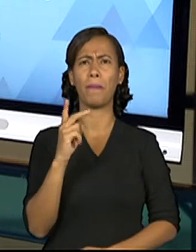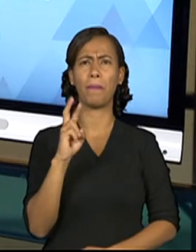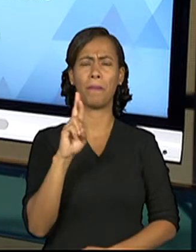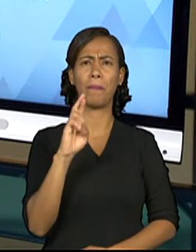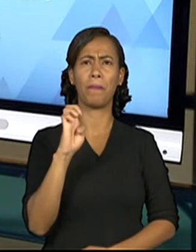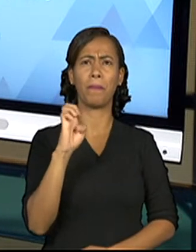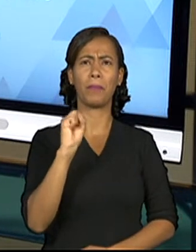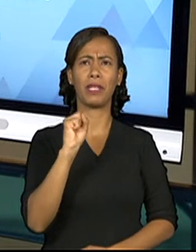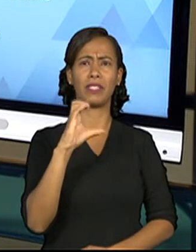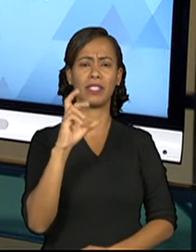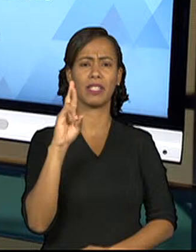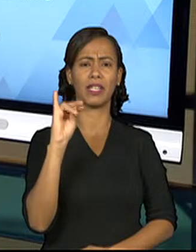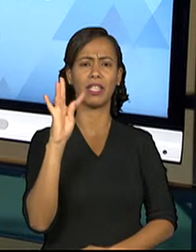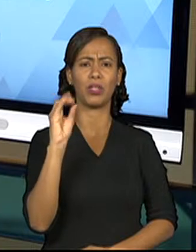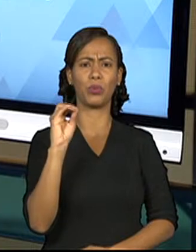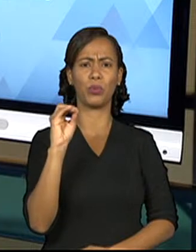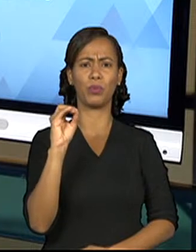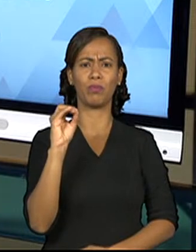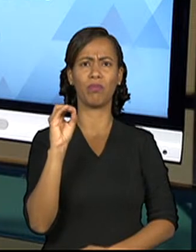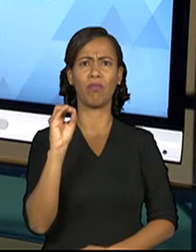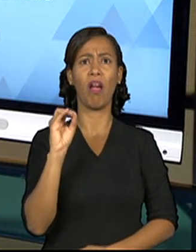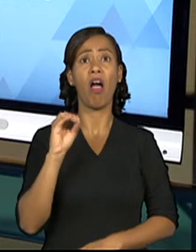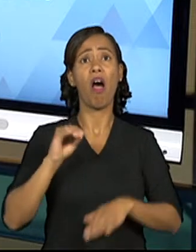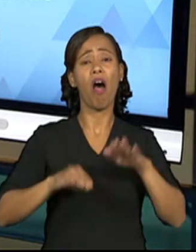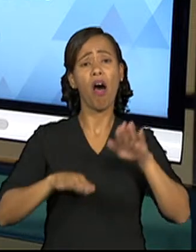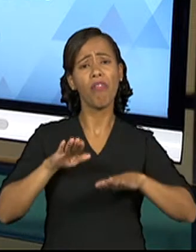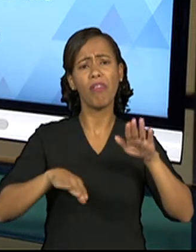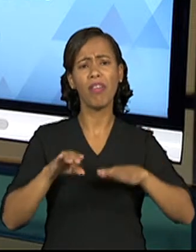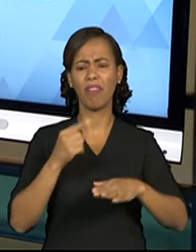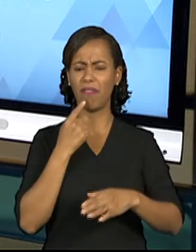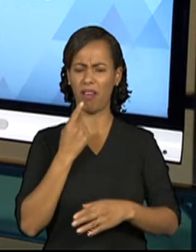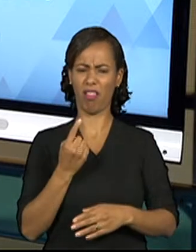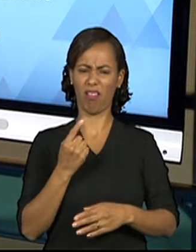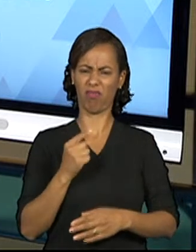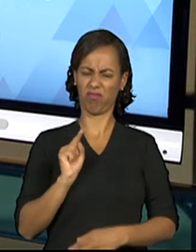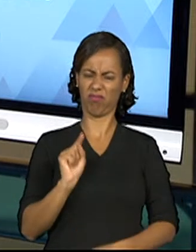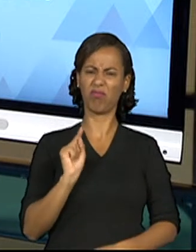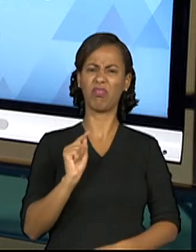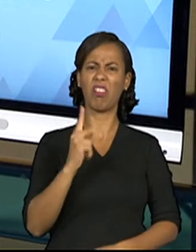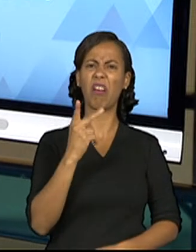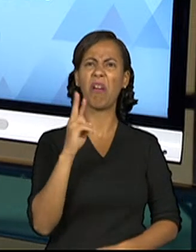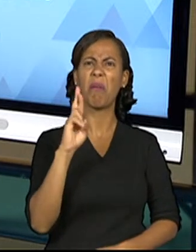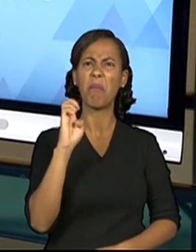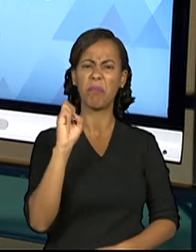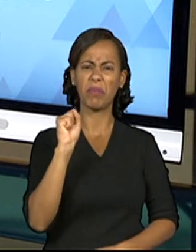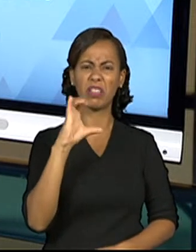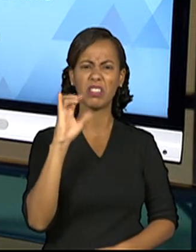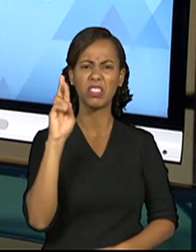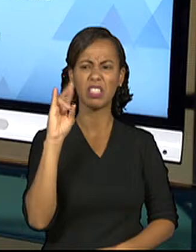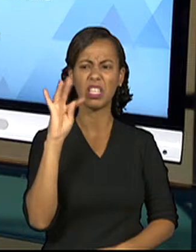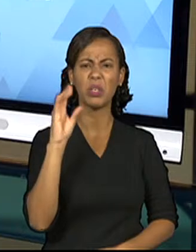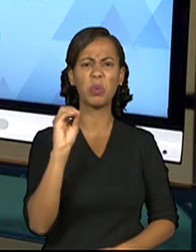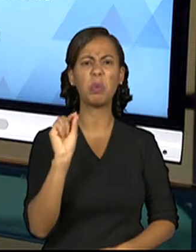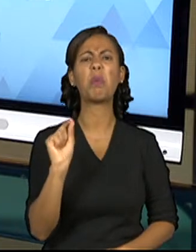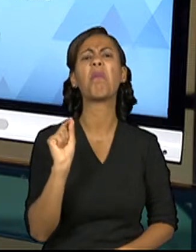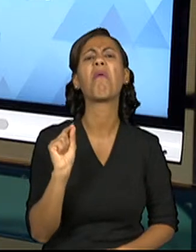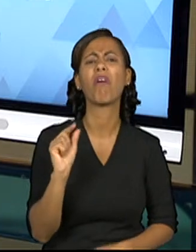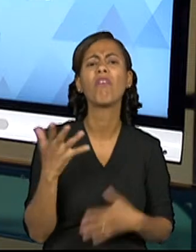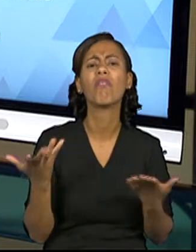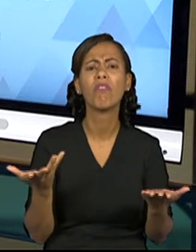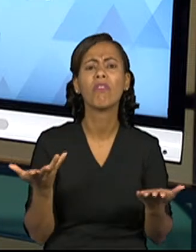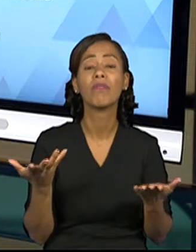querem fazer essa afirmação que o currículo é prescrito, porque ele aparece na